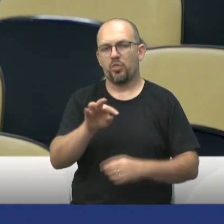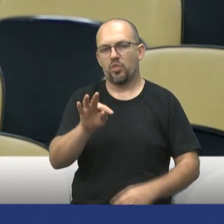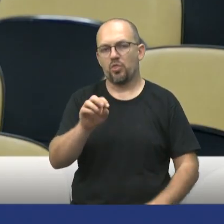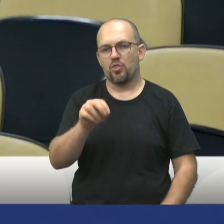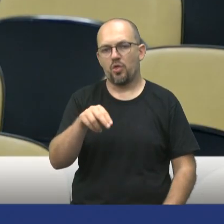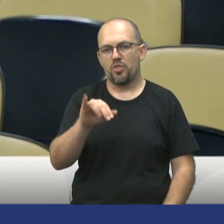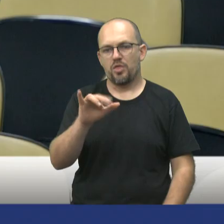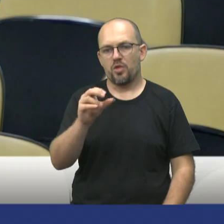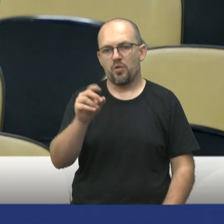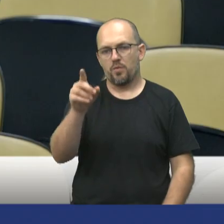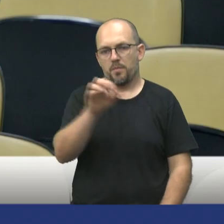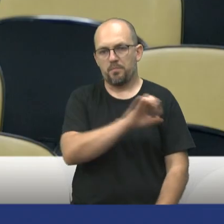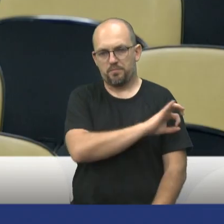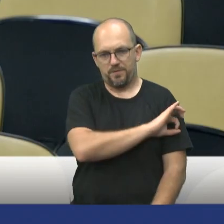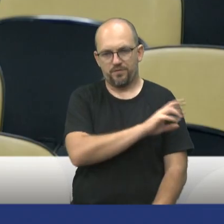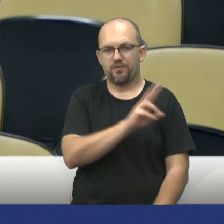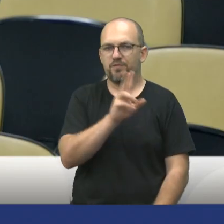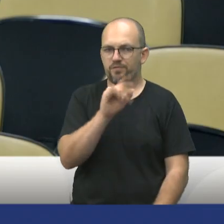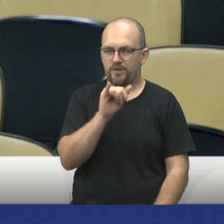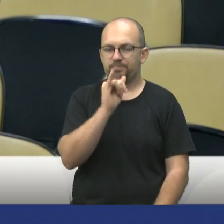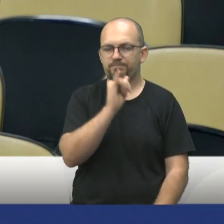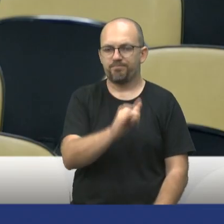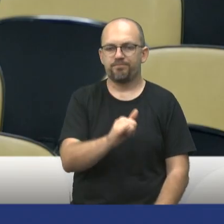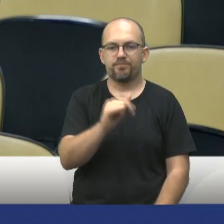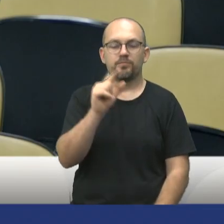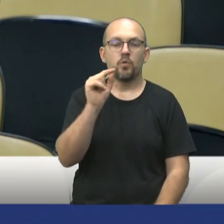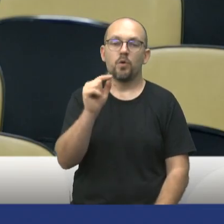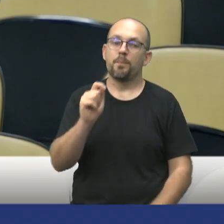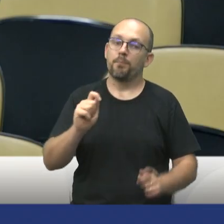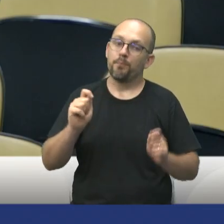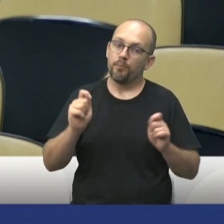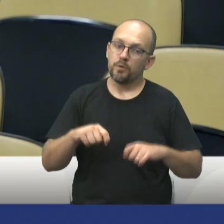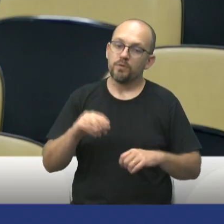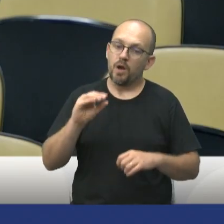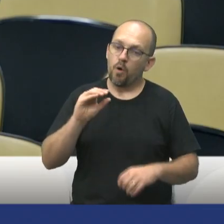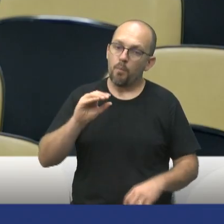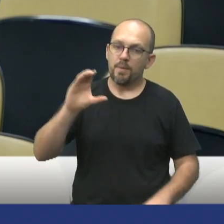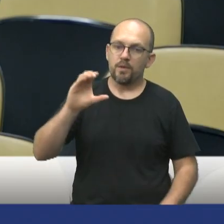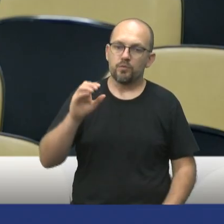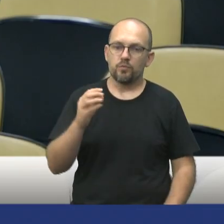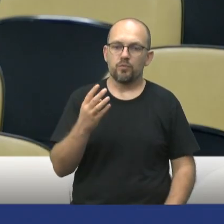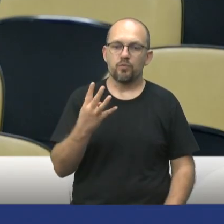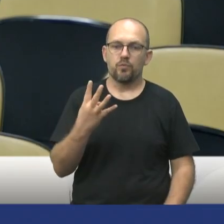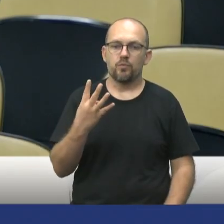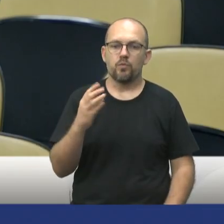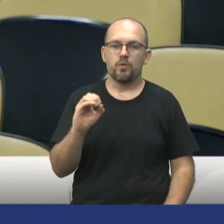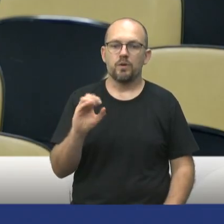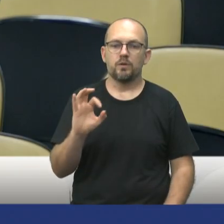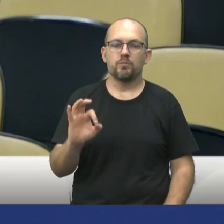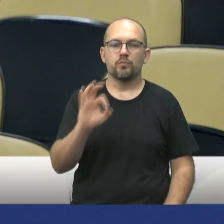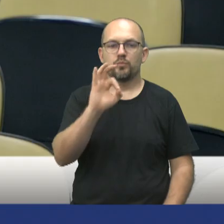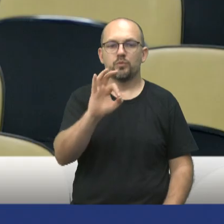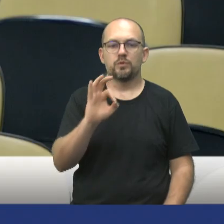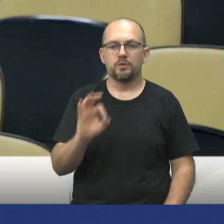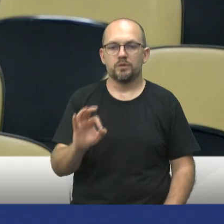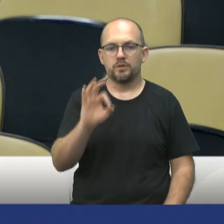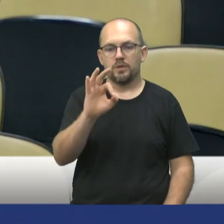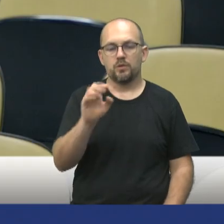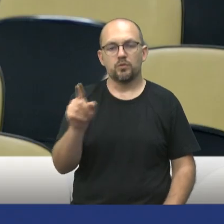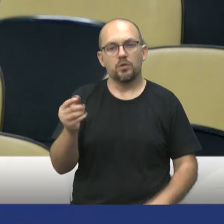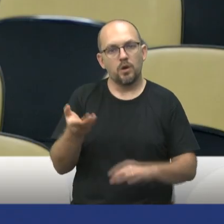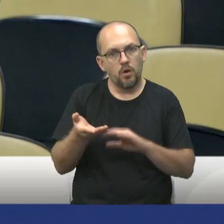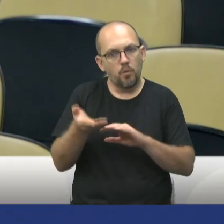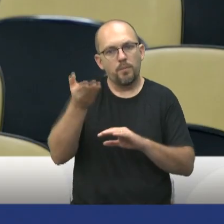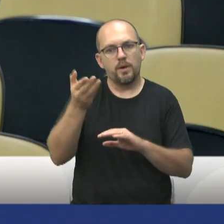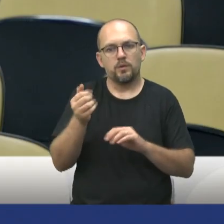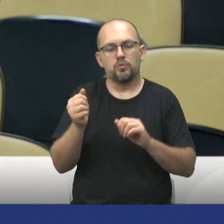ao prefeito, né, a possibilidade de um aumento de 40%, tá? Junto